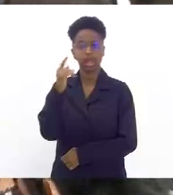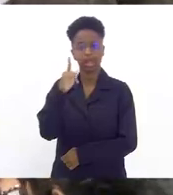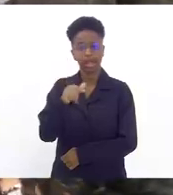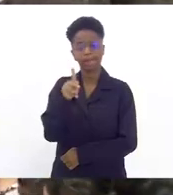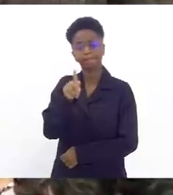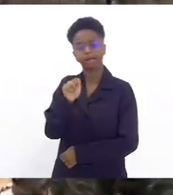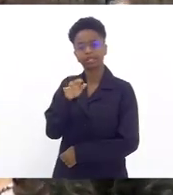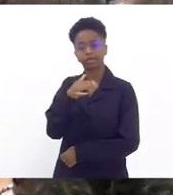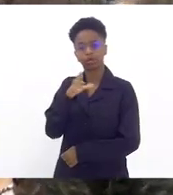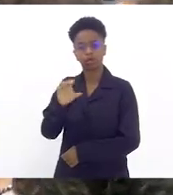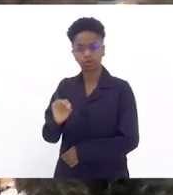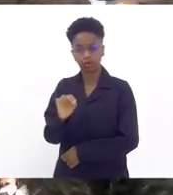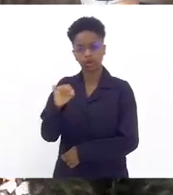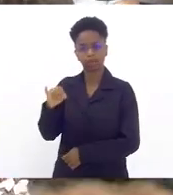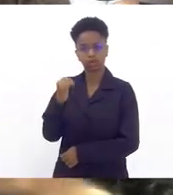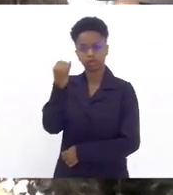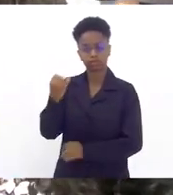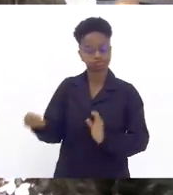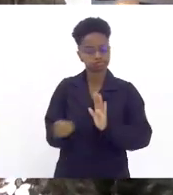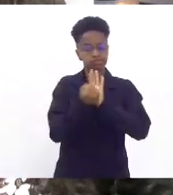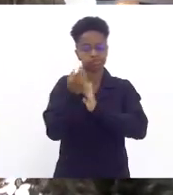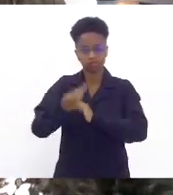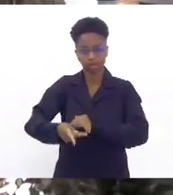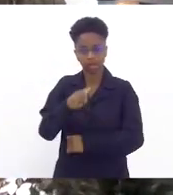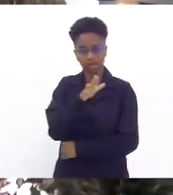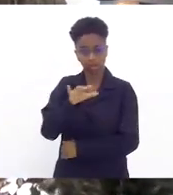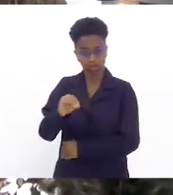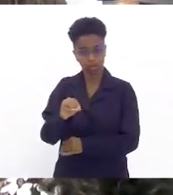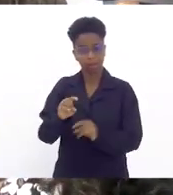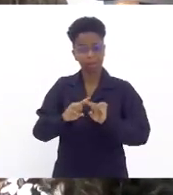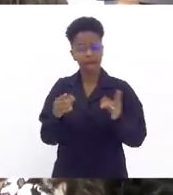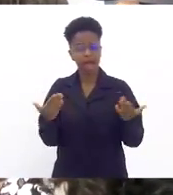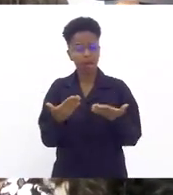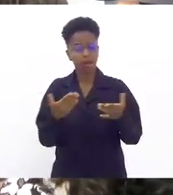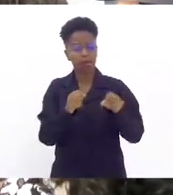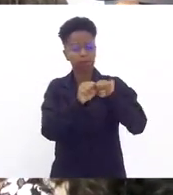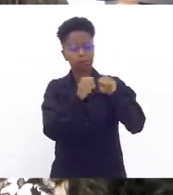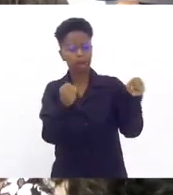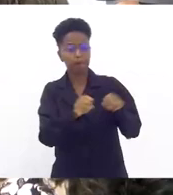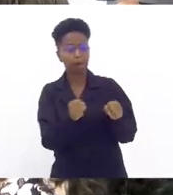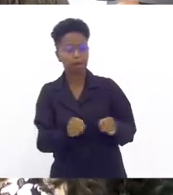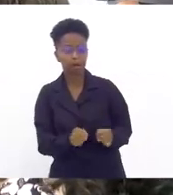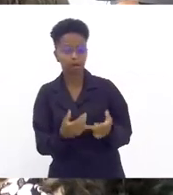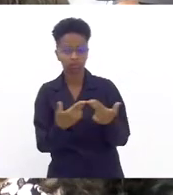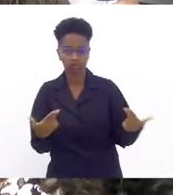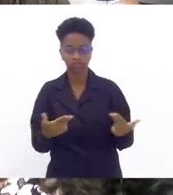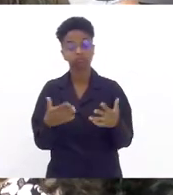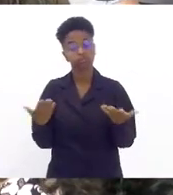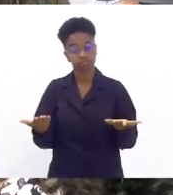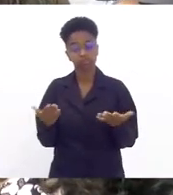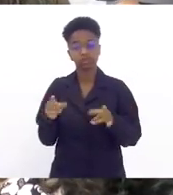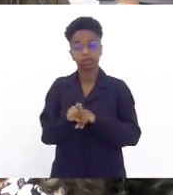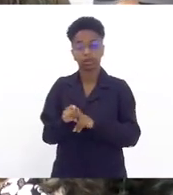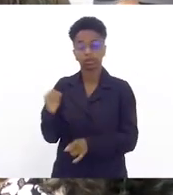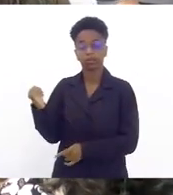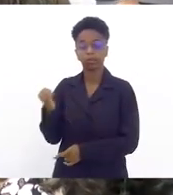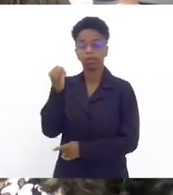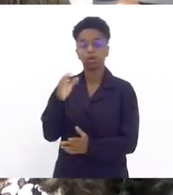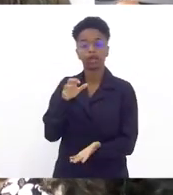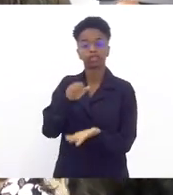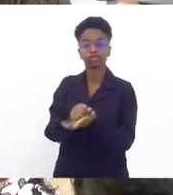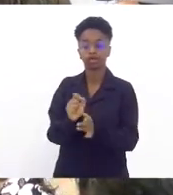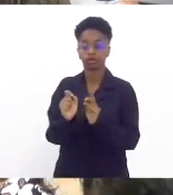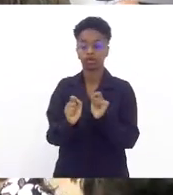tombado do povo do Estado do Rio de Janeiro se encontra nos dias de hoje é muito importante a gente registrar também que